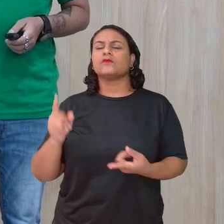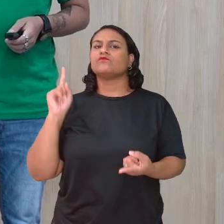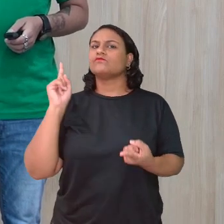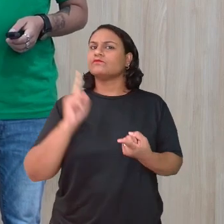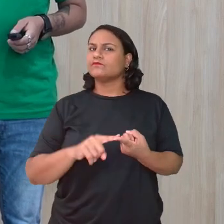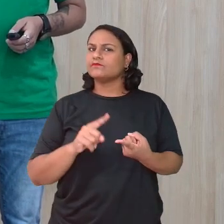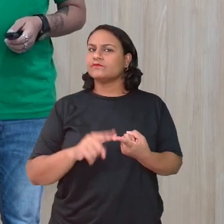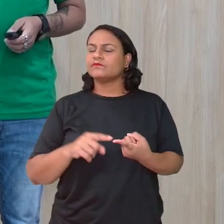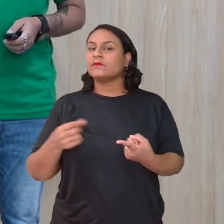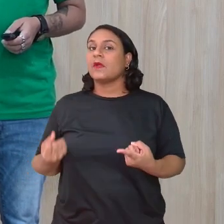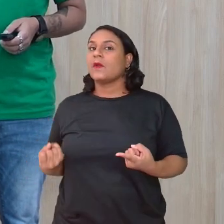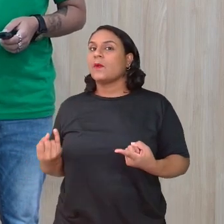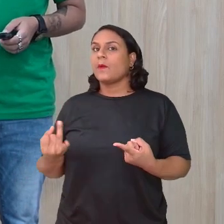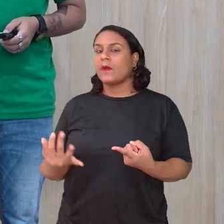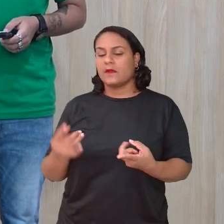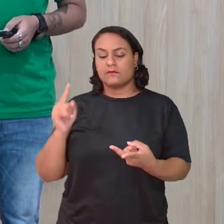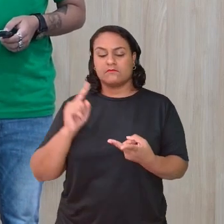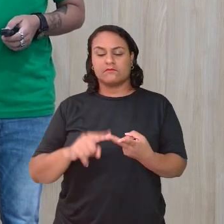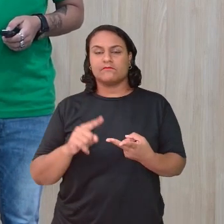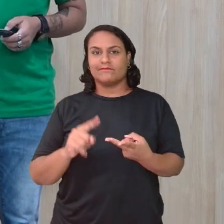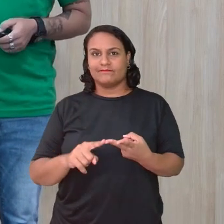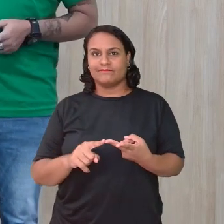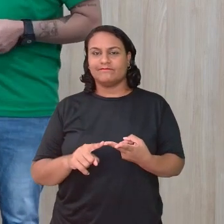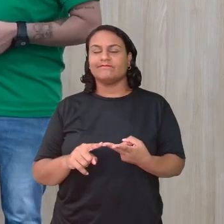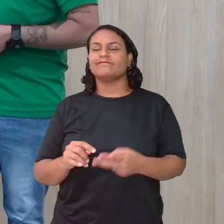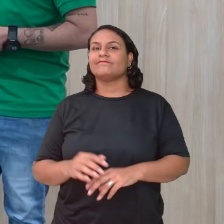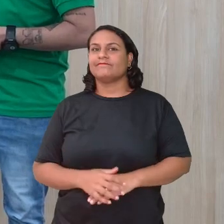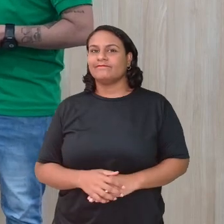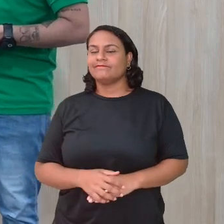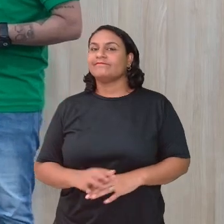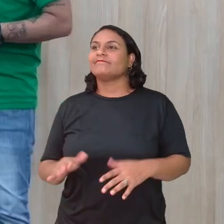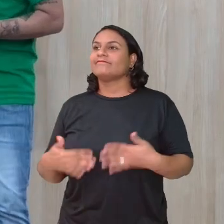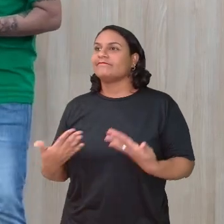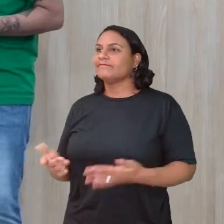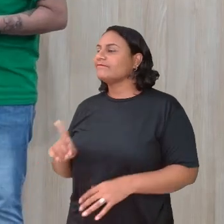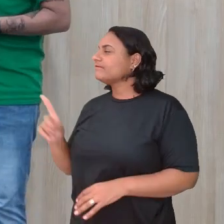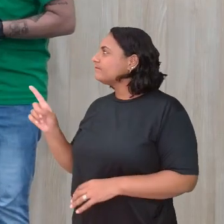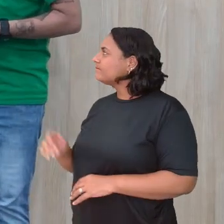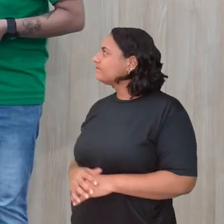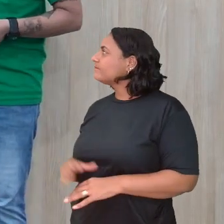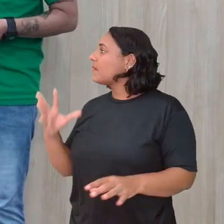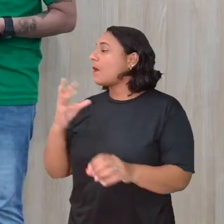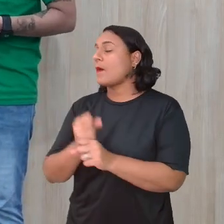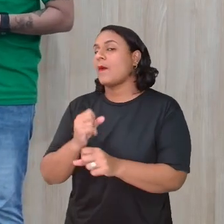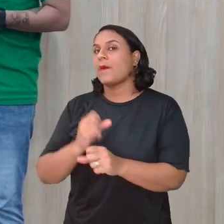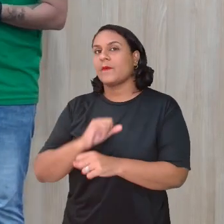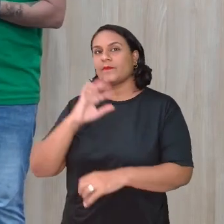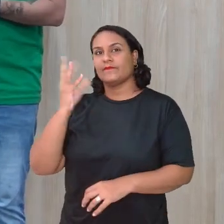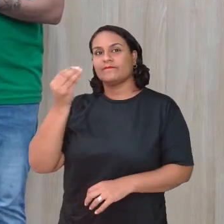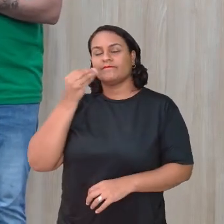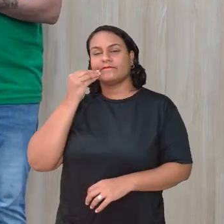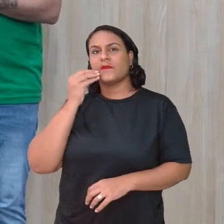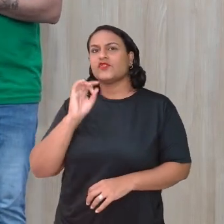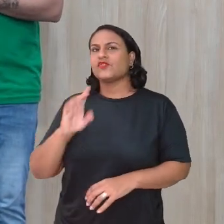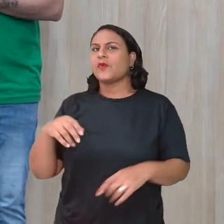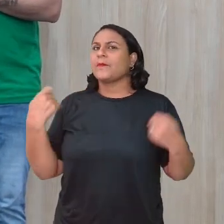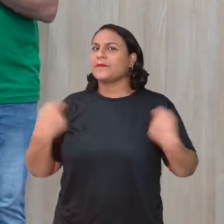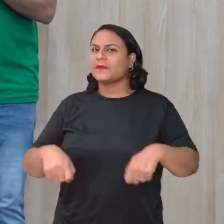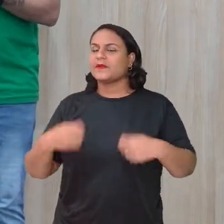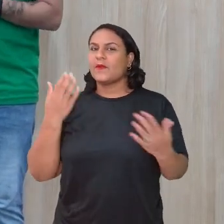favoráveis e quantos são os casos possíveis. No caso aqui, para calcular a probabilidade, eu apenas